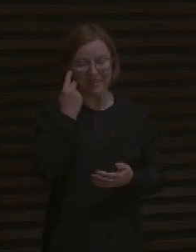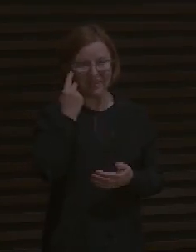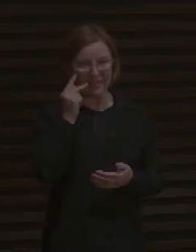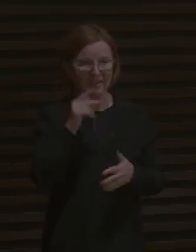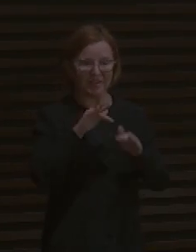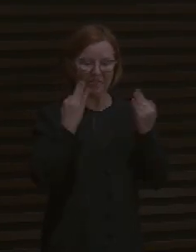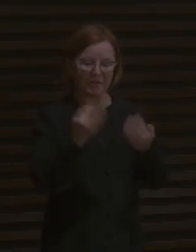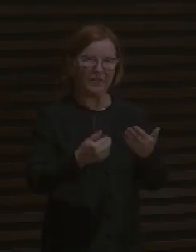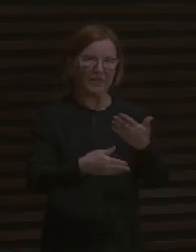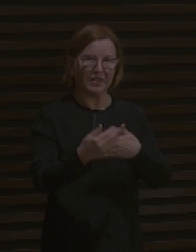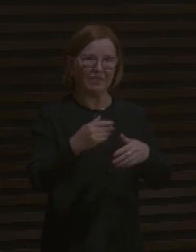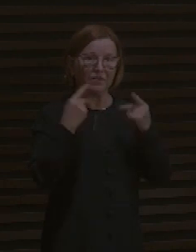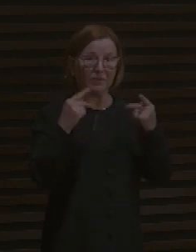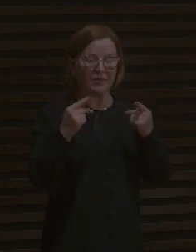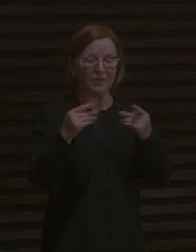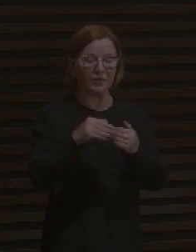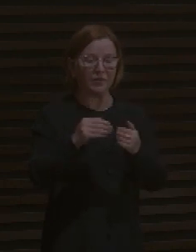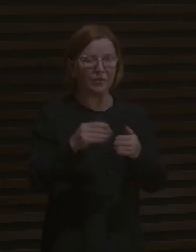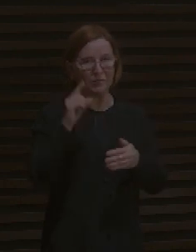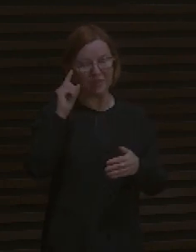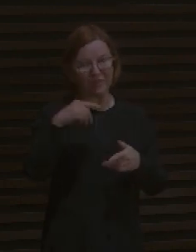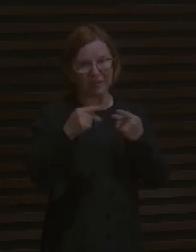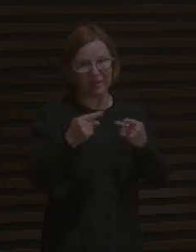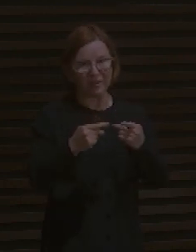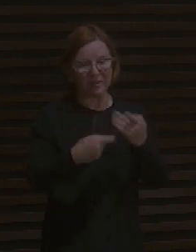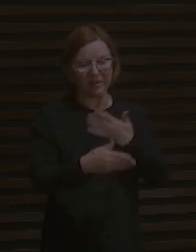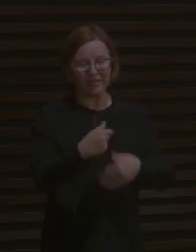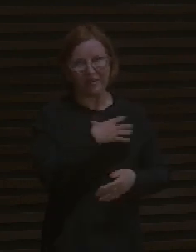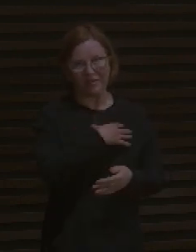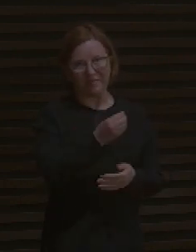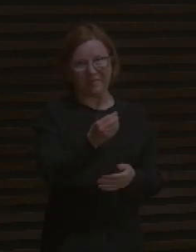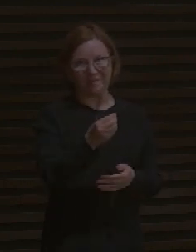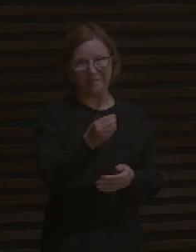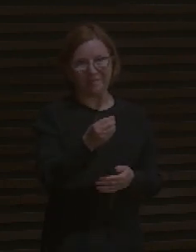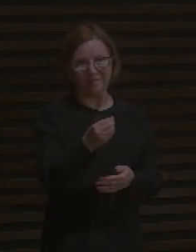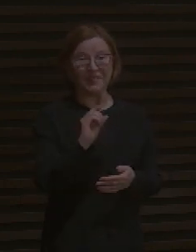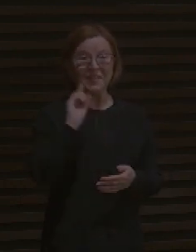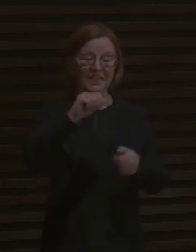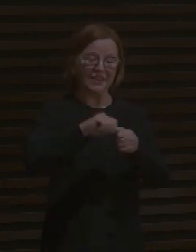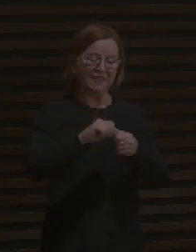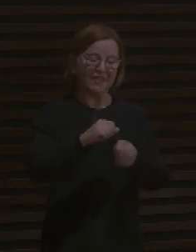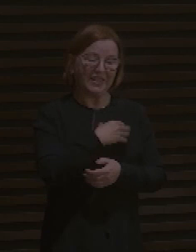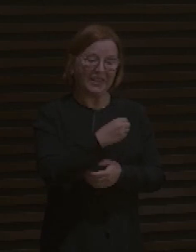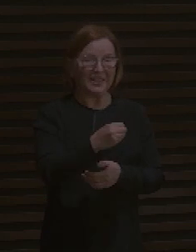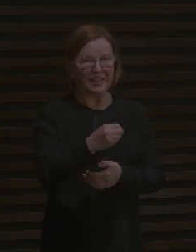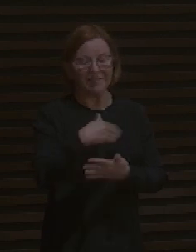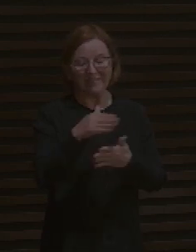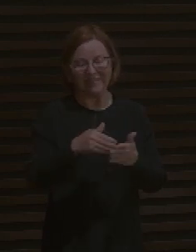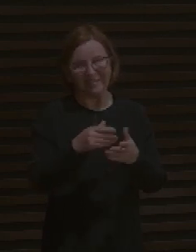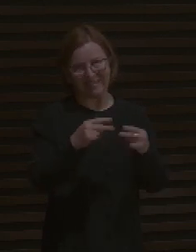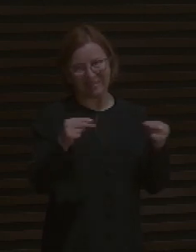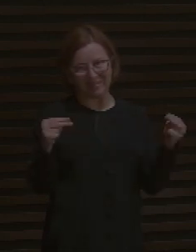pelos profetas, nesses últimos dias nos falou pelo Filho, a quem constituiu herdeiro de todas as